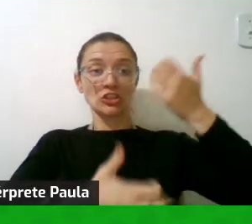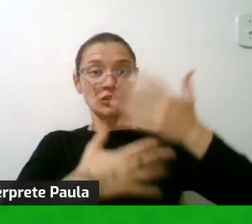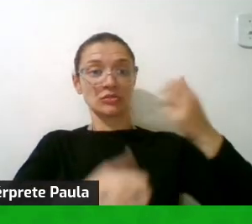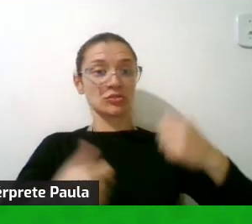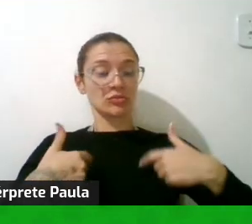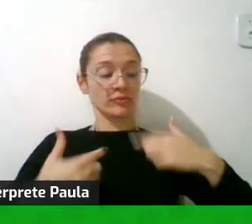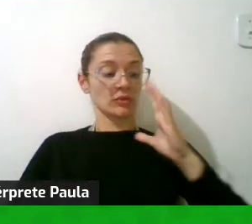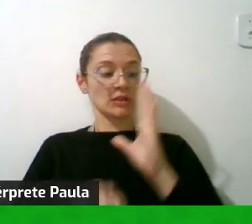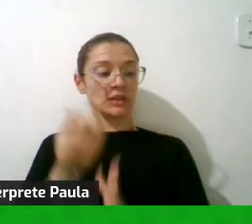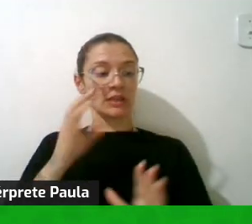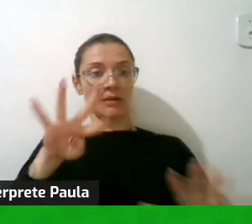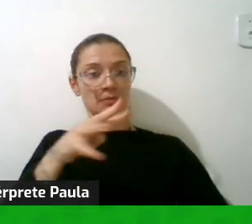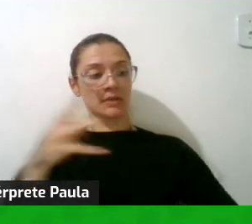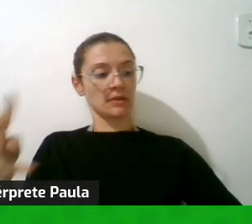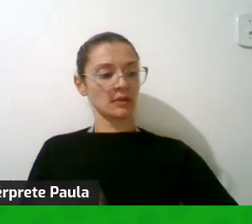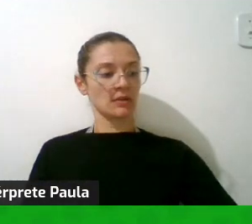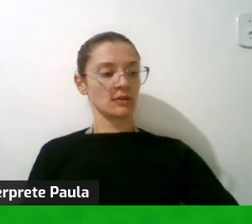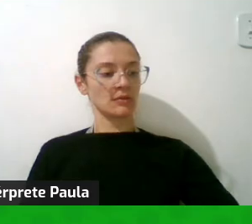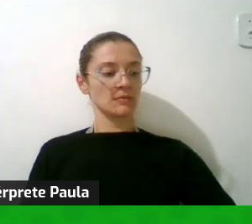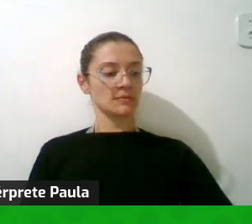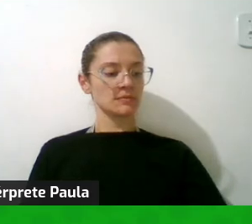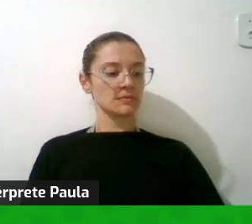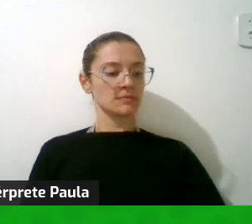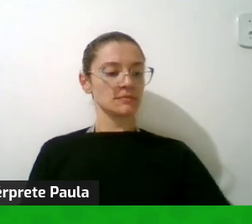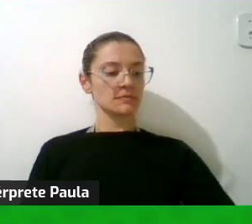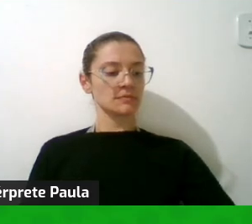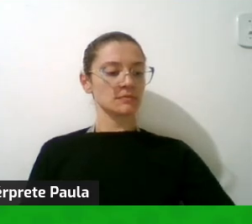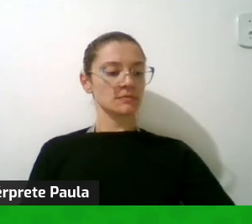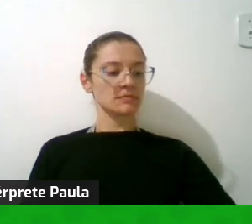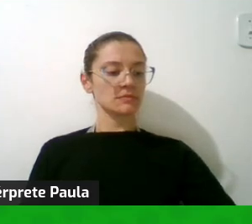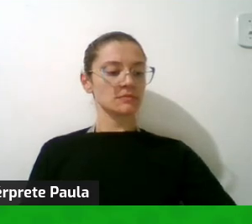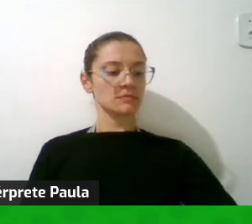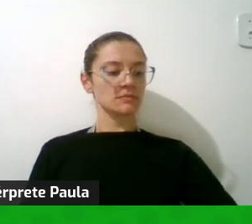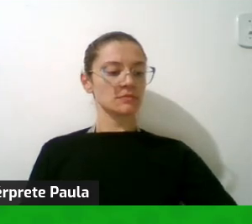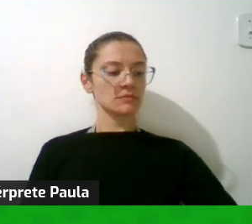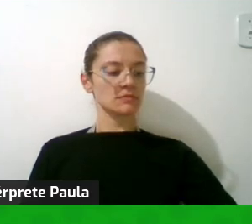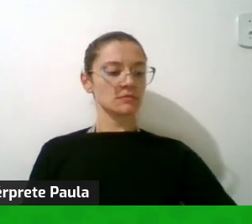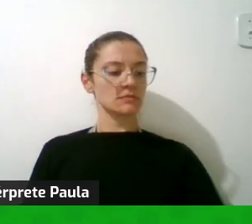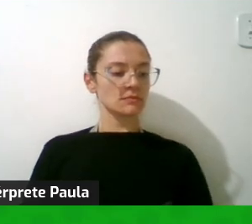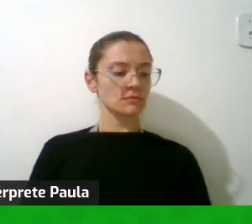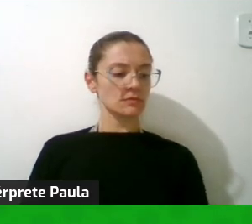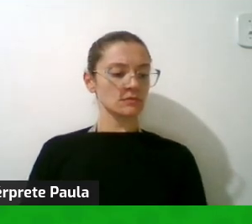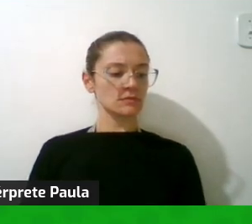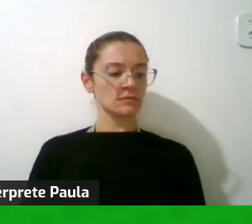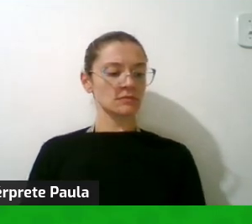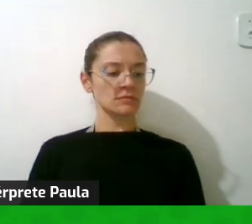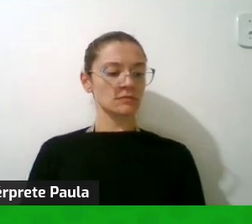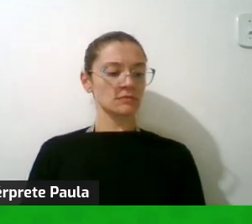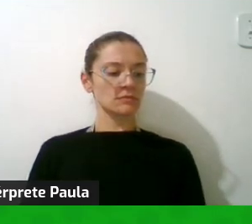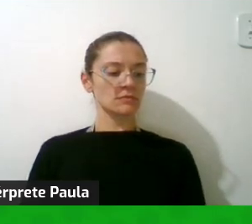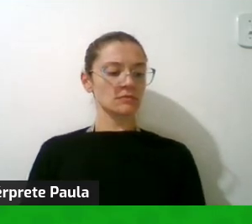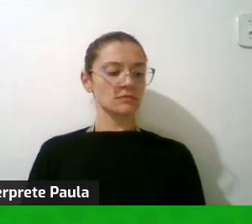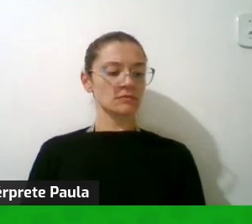planilhinha. Como que eu faço essa soma, para dar uma dica para vocês, essa soma condicional?